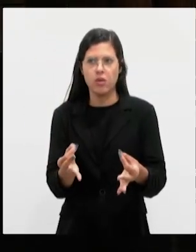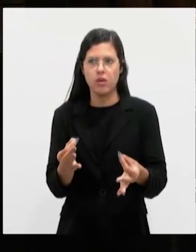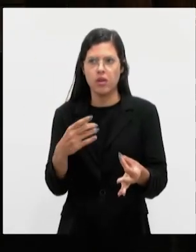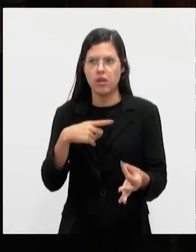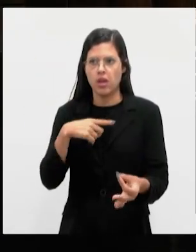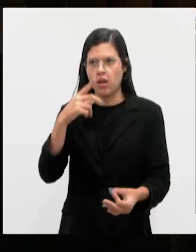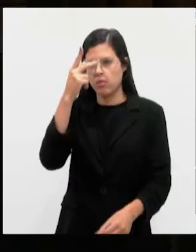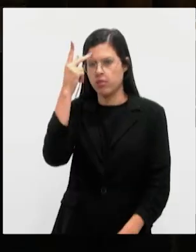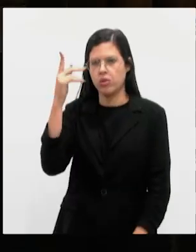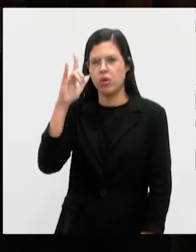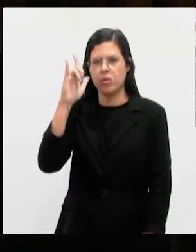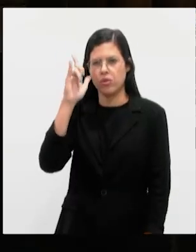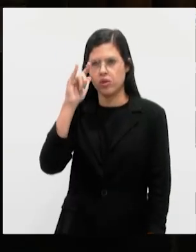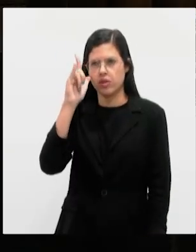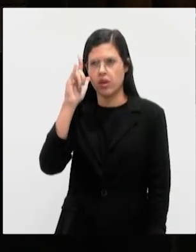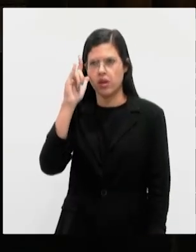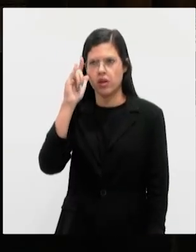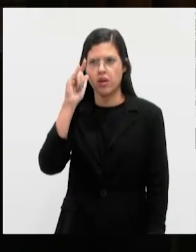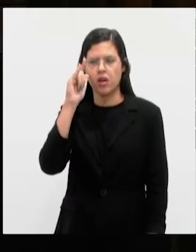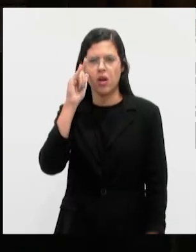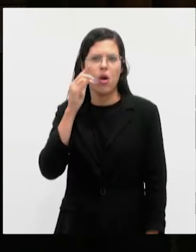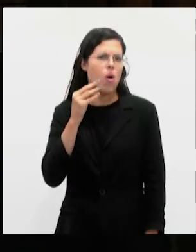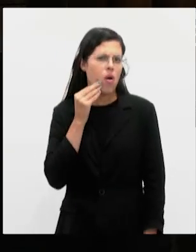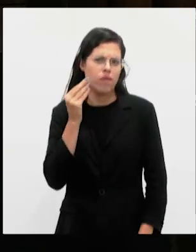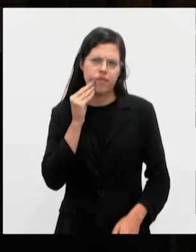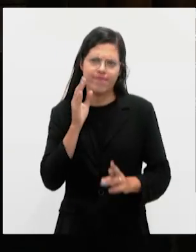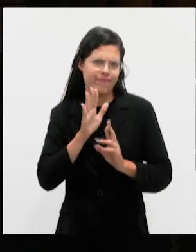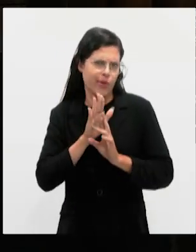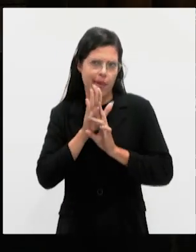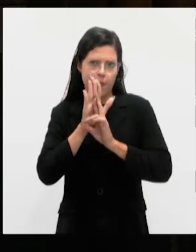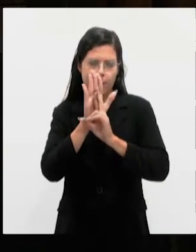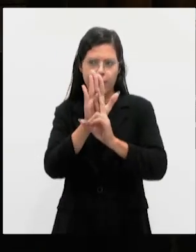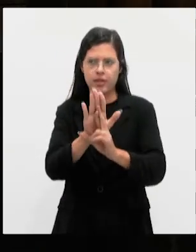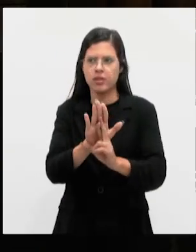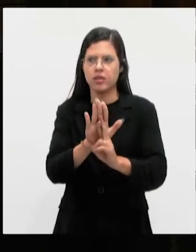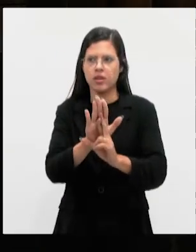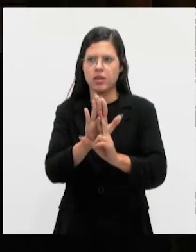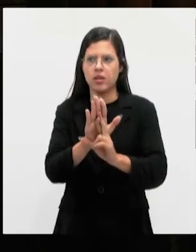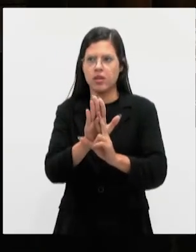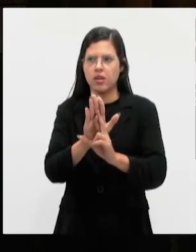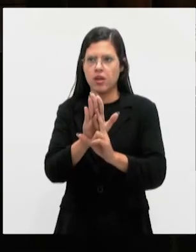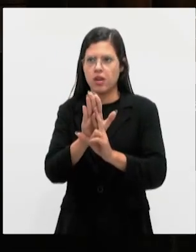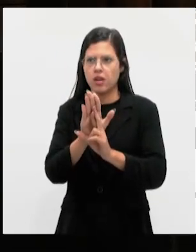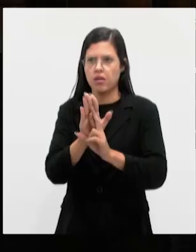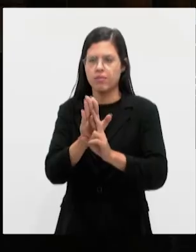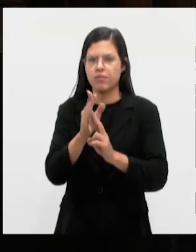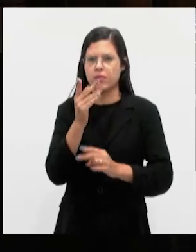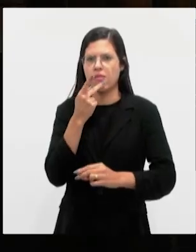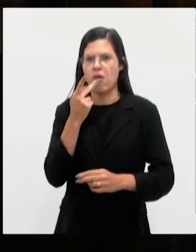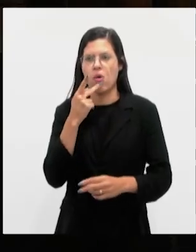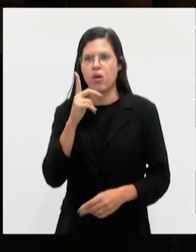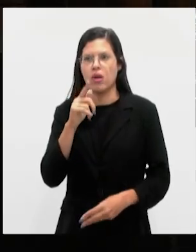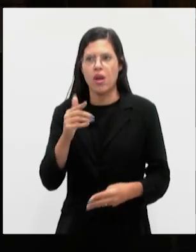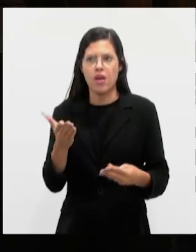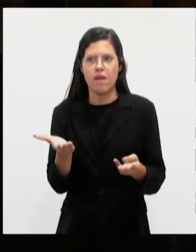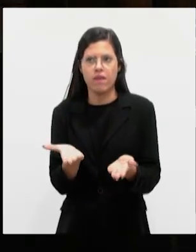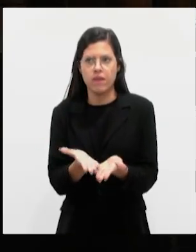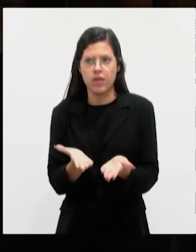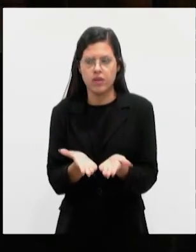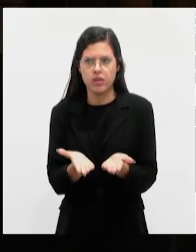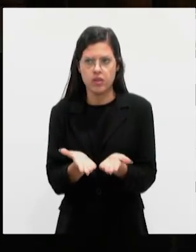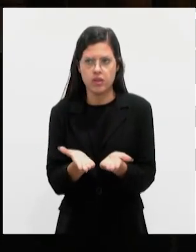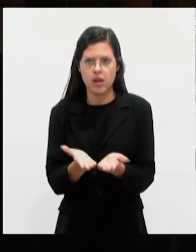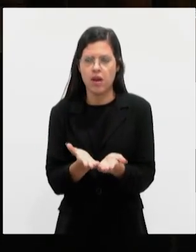Instagram, claro que não nos representa, diz-se evangélico, pode até que seja, mas